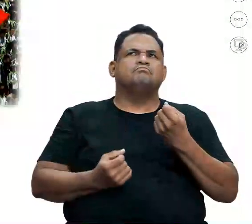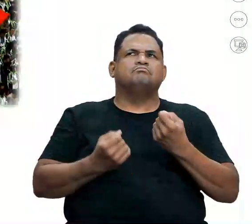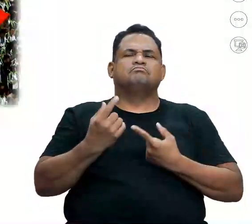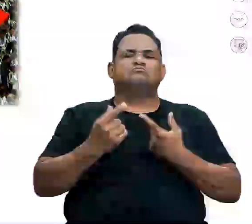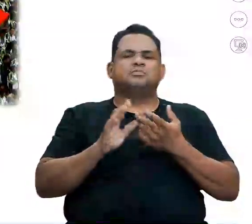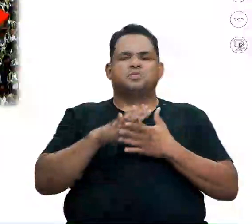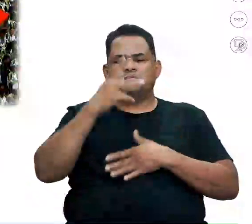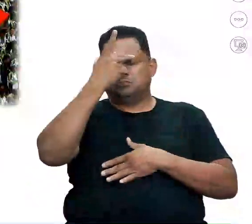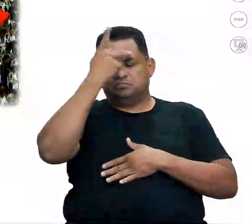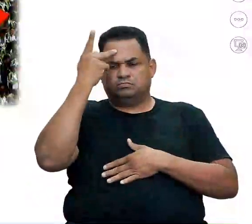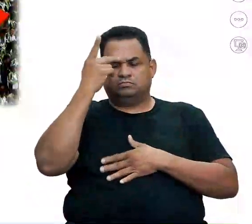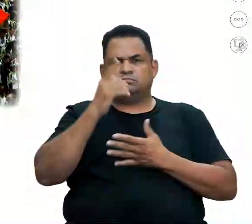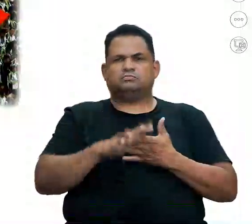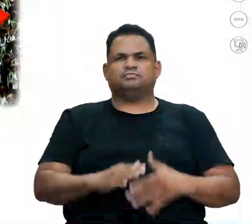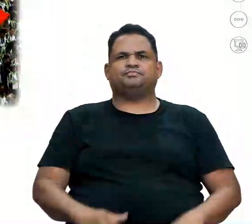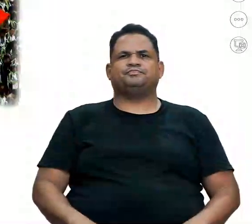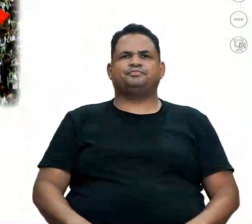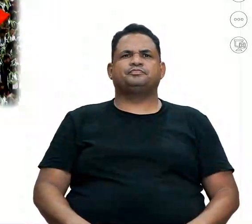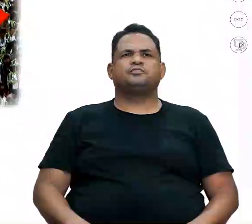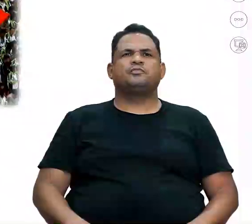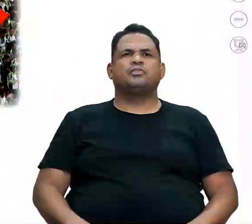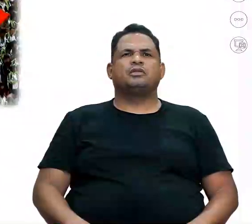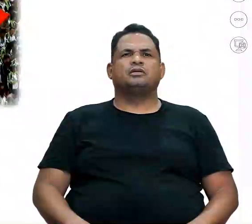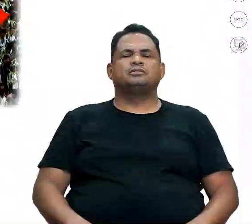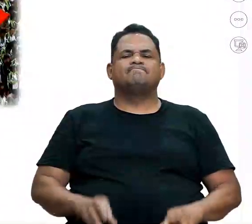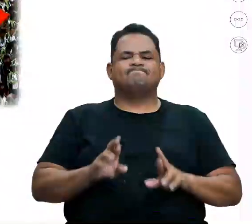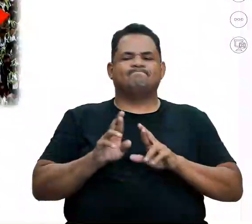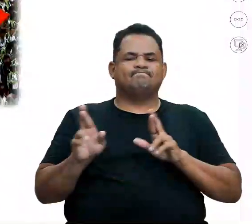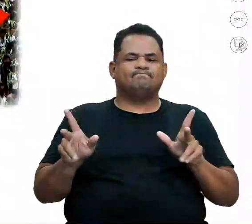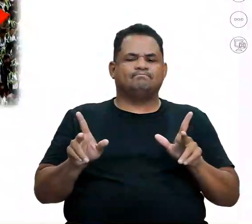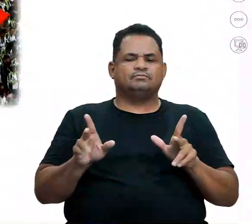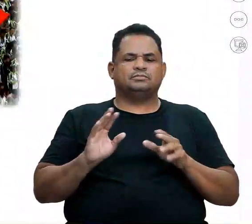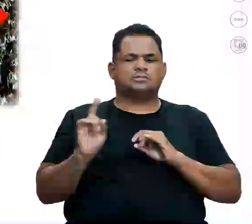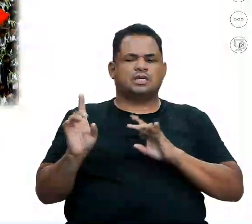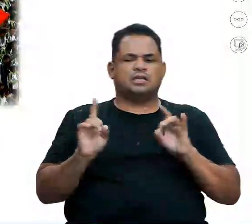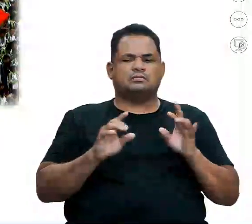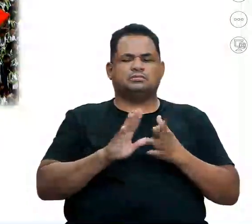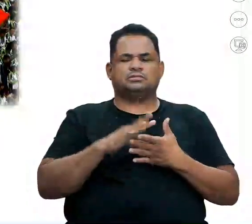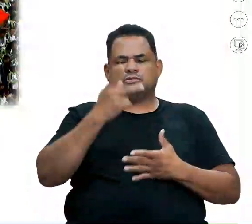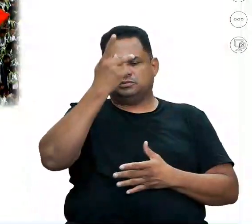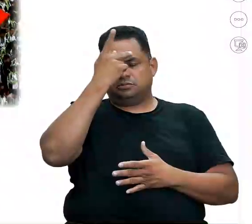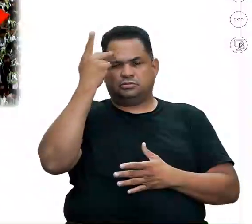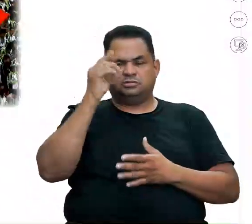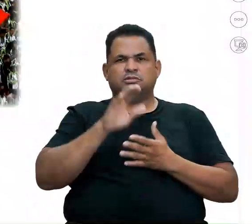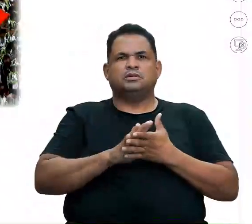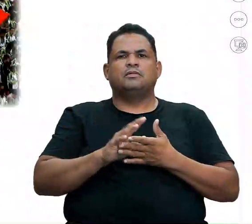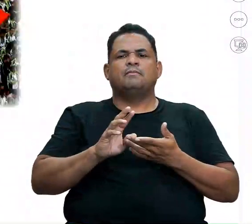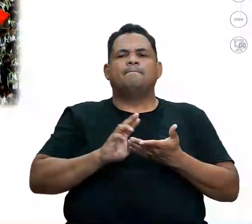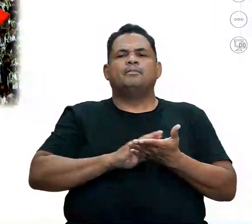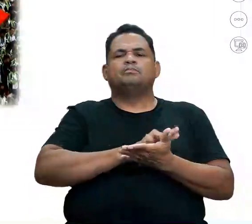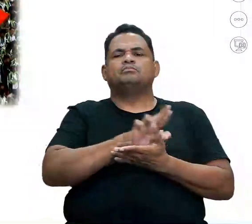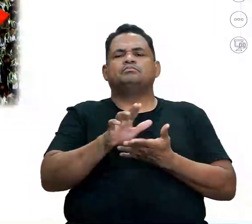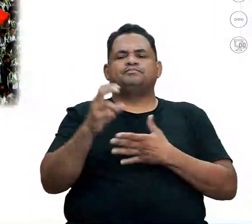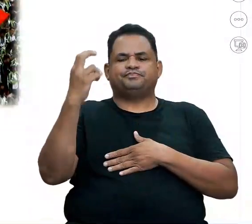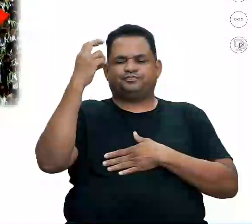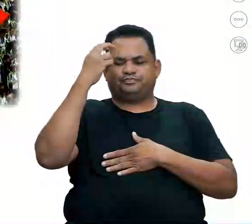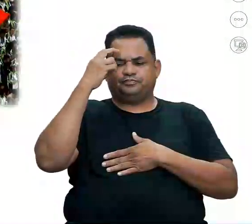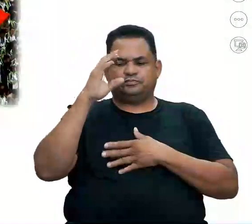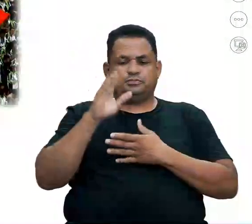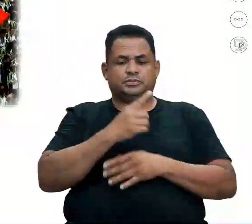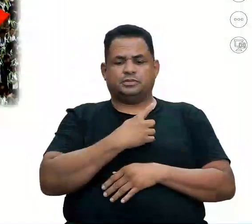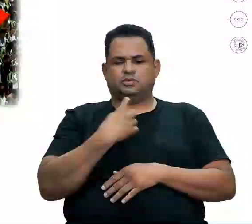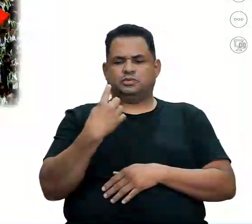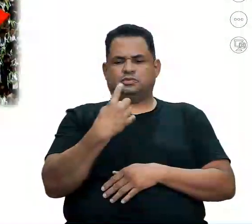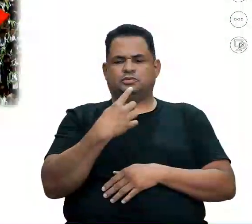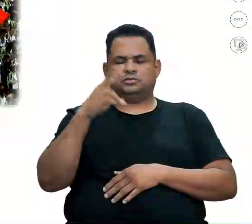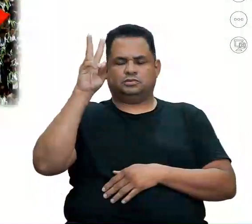pessoas ali, né? É algo individual. Porque a diversidade cultural, ela faz parte de todos nós, de toda a